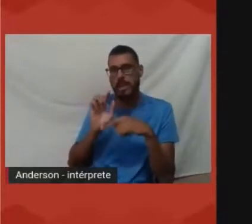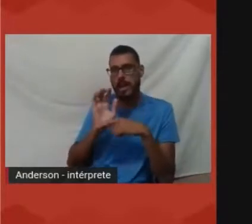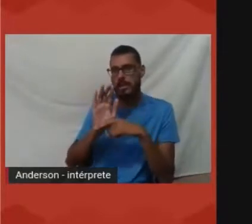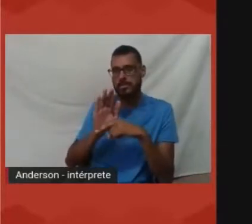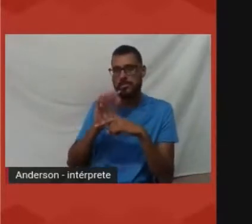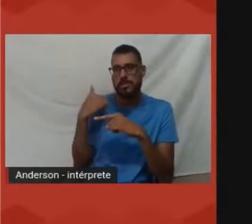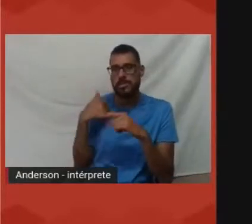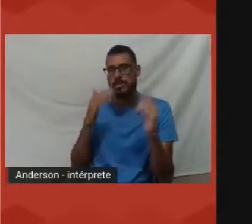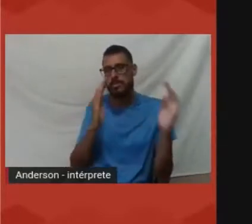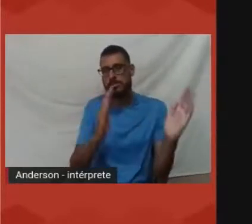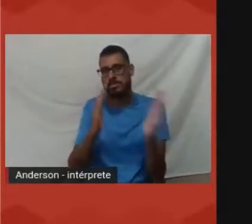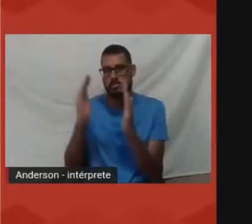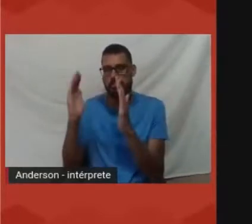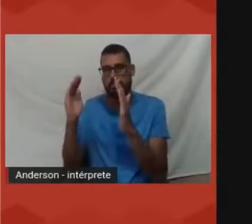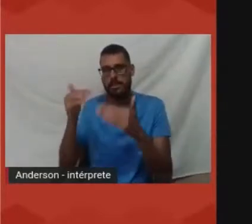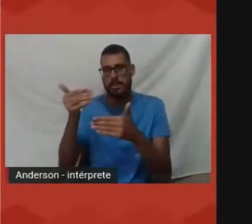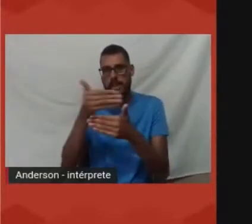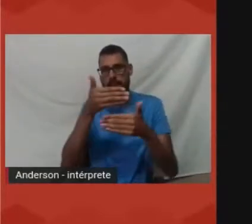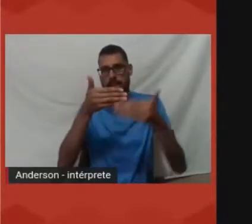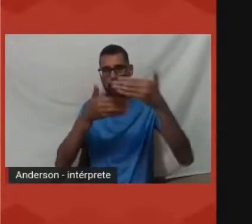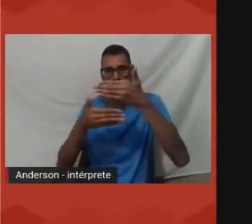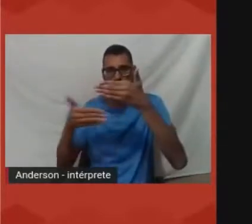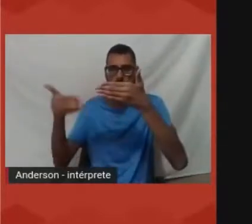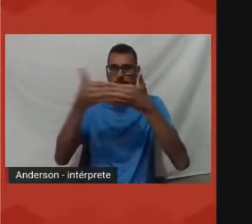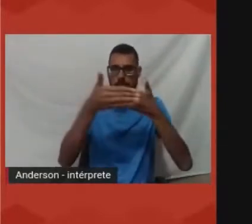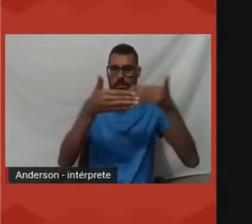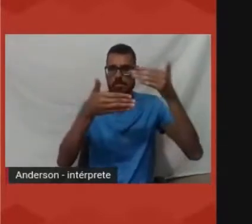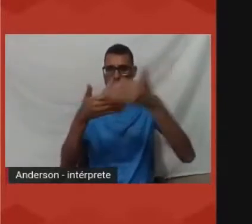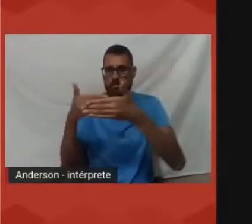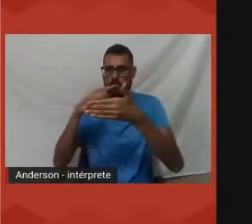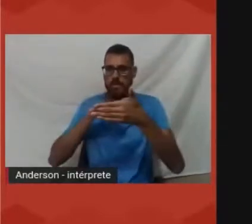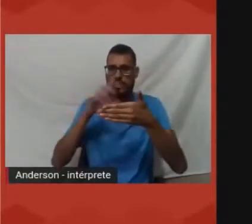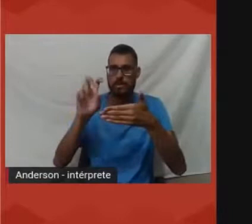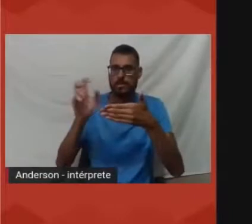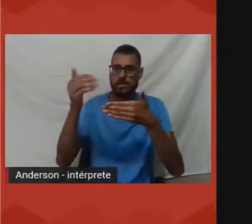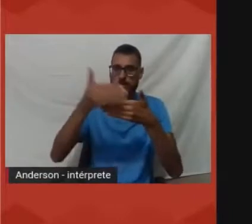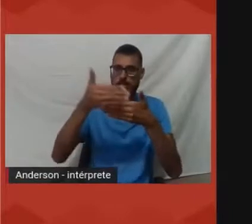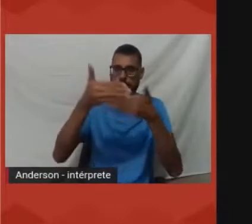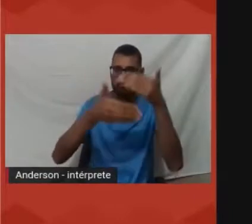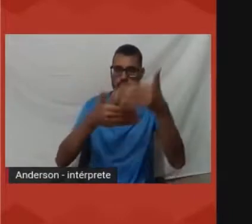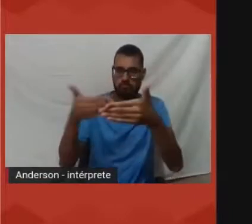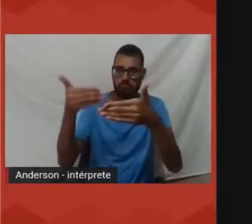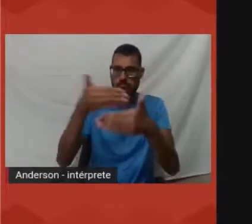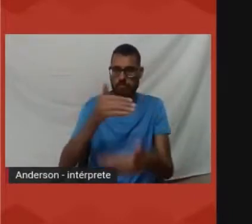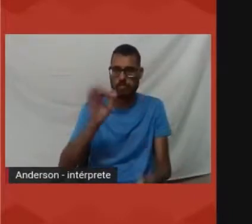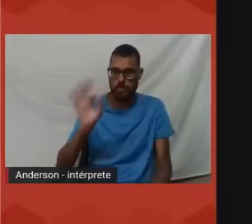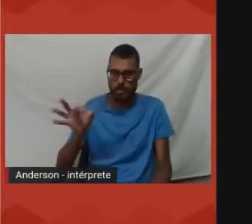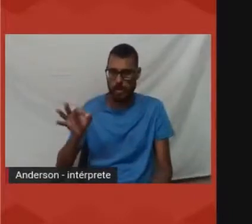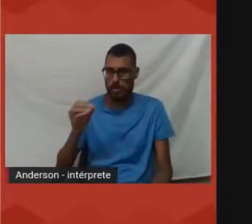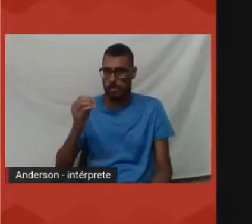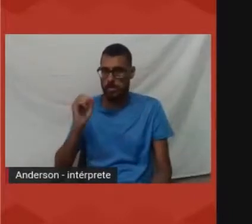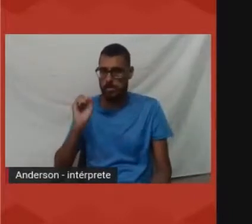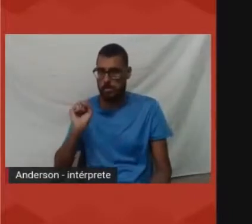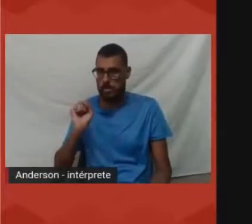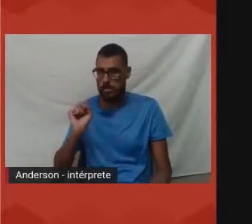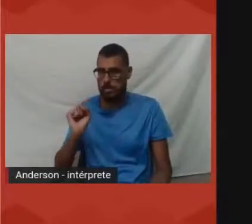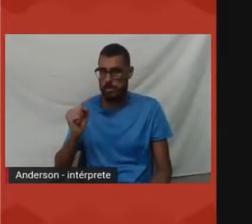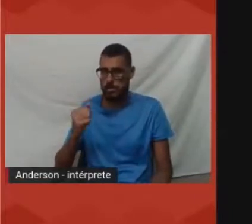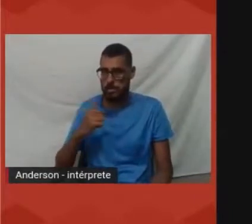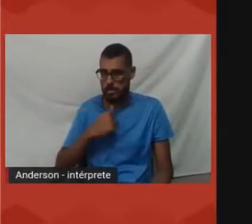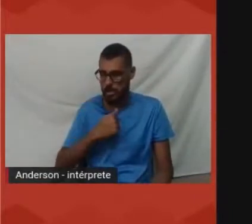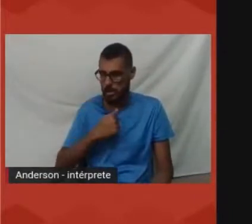5 partes, se eu não me engano, né? Pode ser, pode ser. Aí eu sou a Bárbara e você é